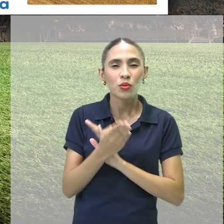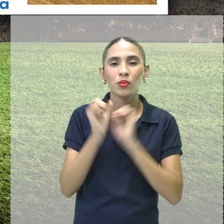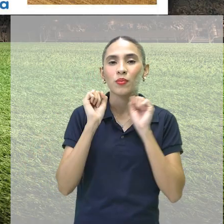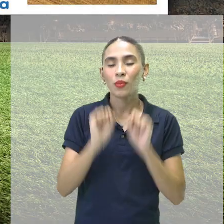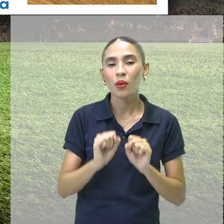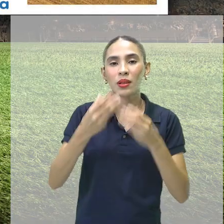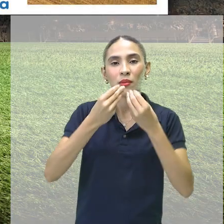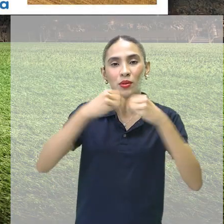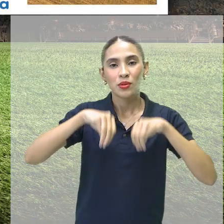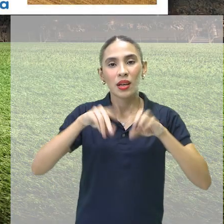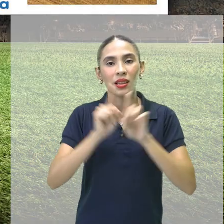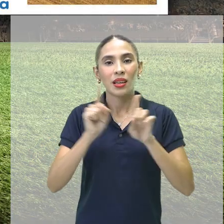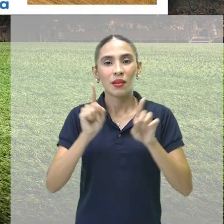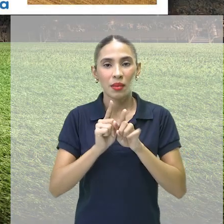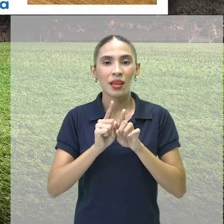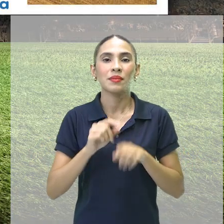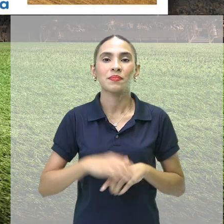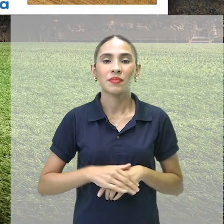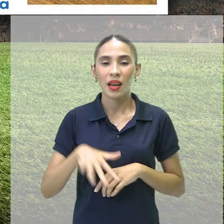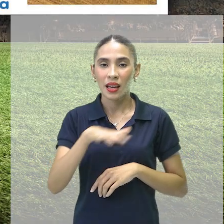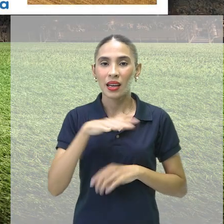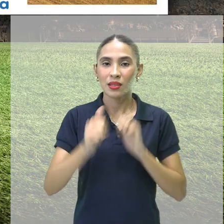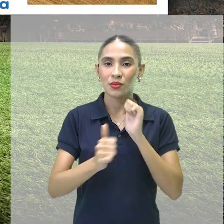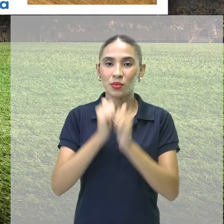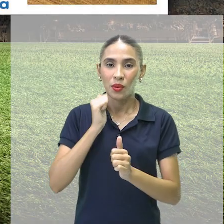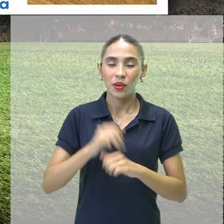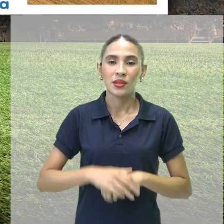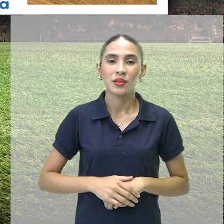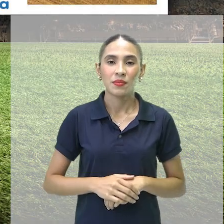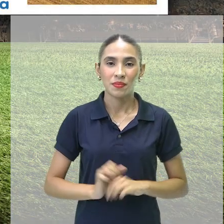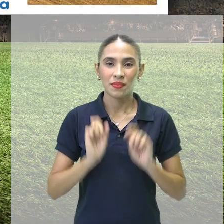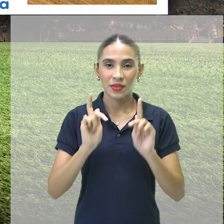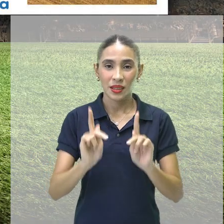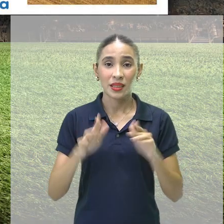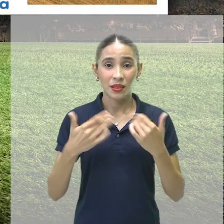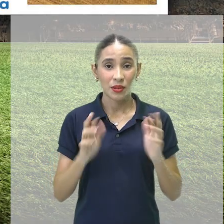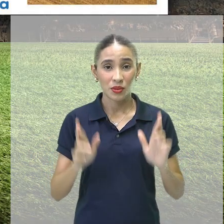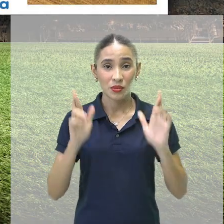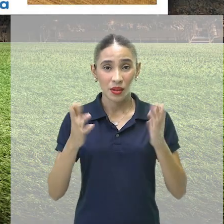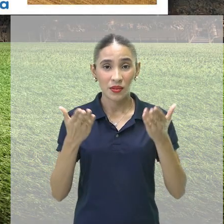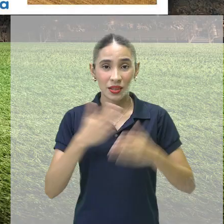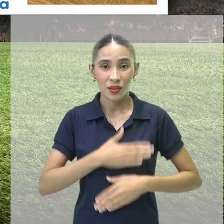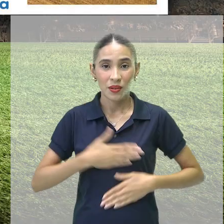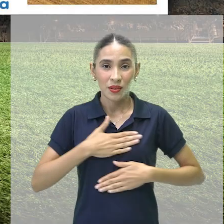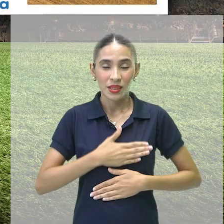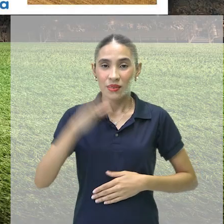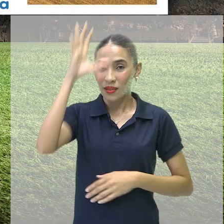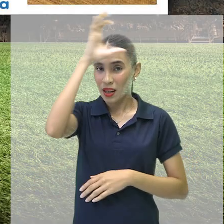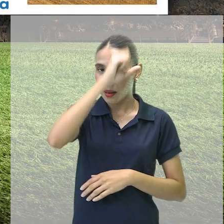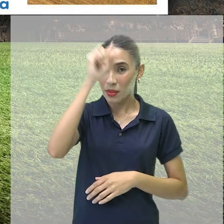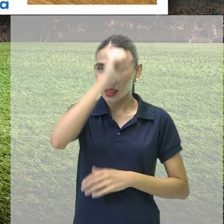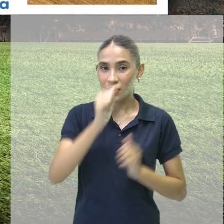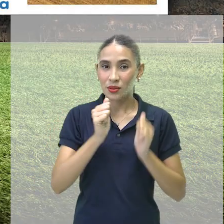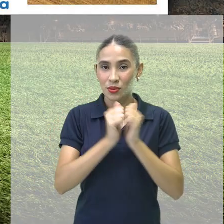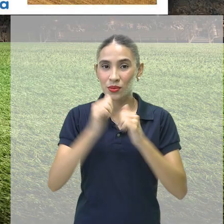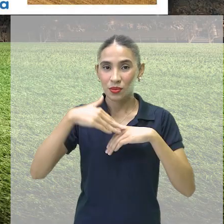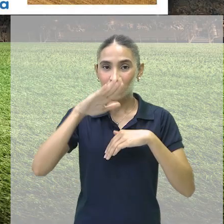prejudicar e manchar a imagem do esporte. Tá certo? Eu espero que vocês tenham gostado de aprender comigo um pouco mais sobre esse